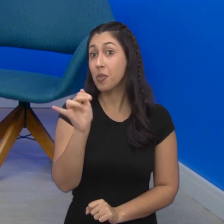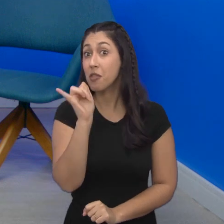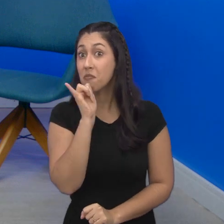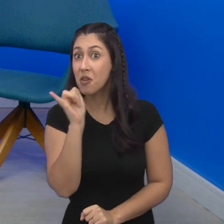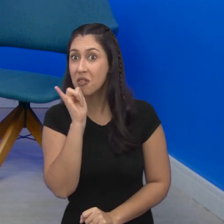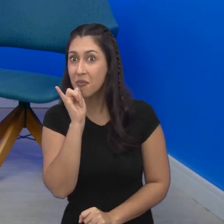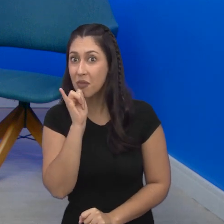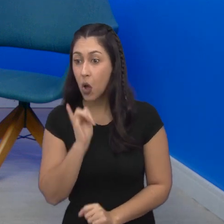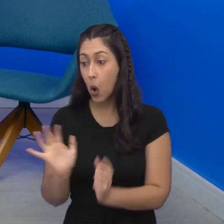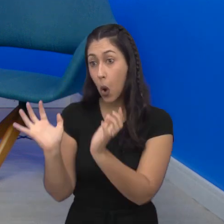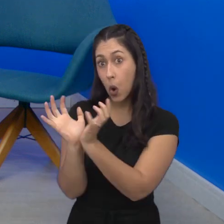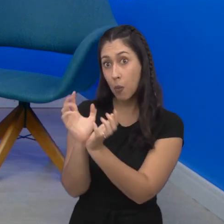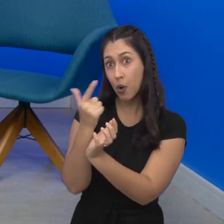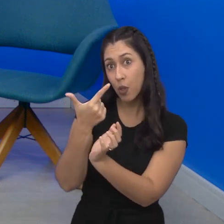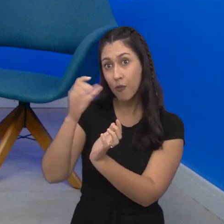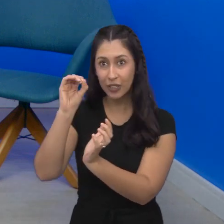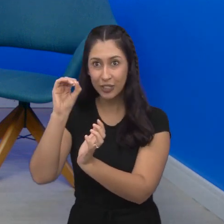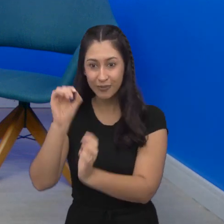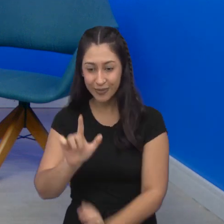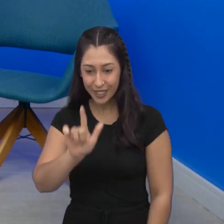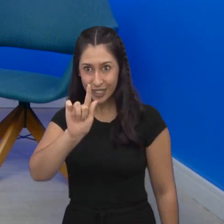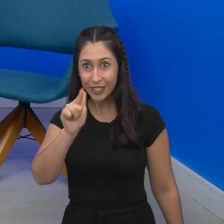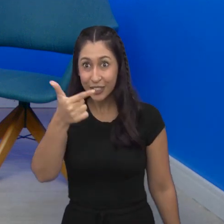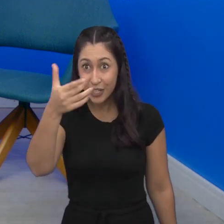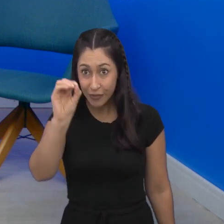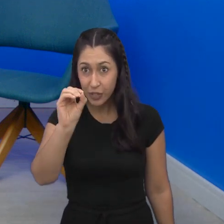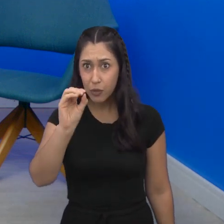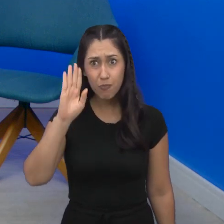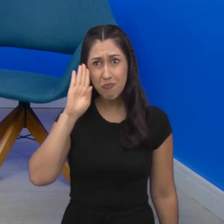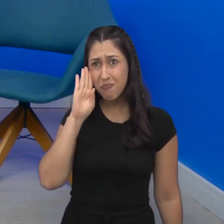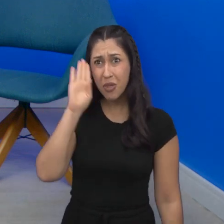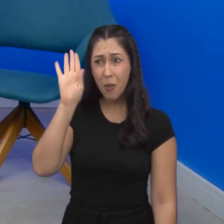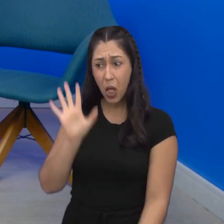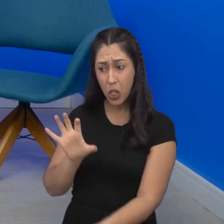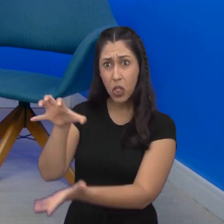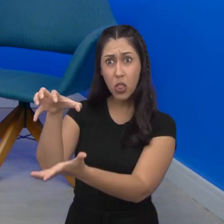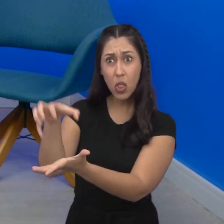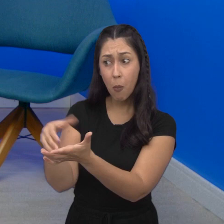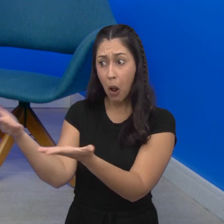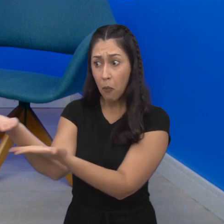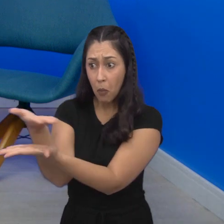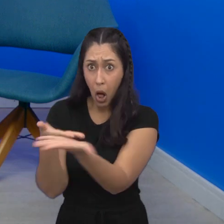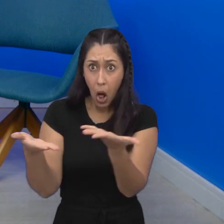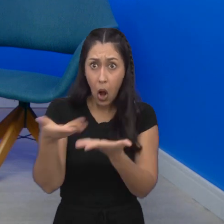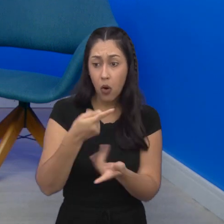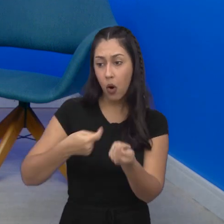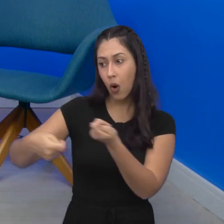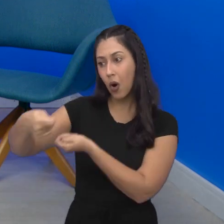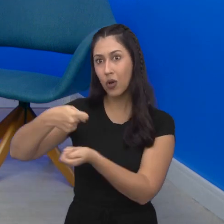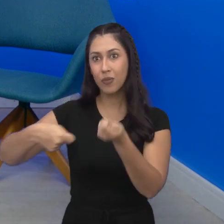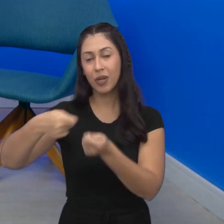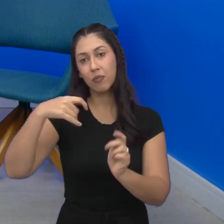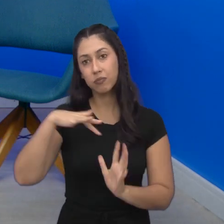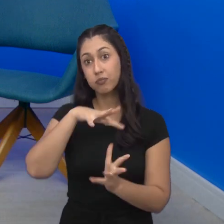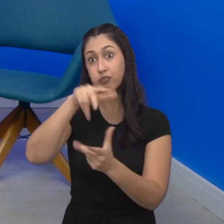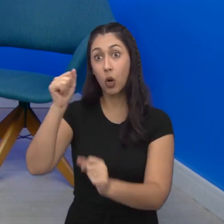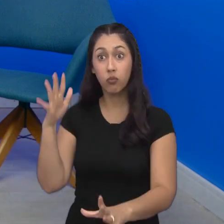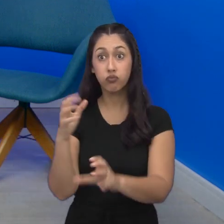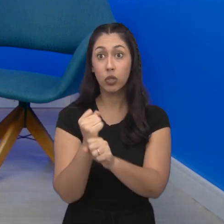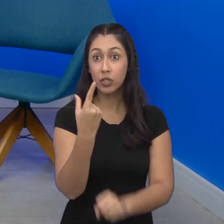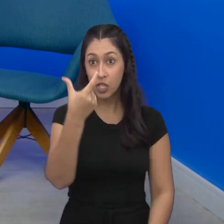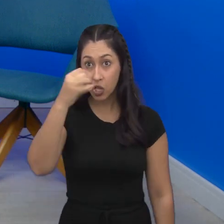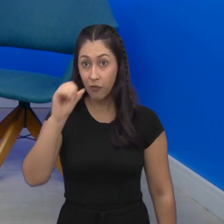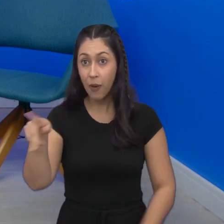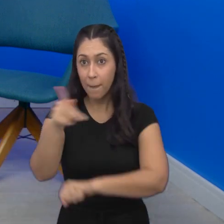é o Grupo dos 20, ou simplesmente G20, o principal fórum de cooperação econômica internacional, que reúne 19 países